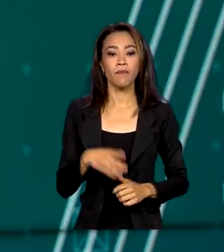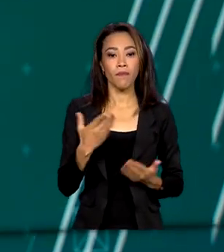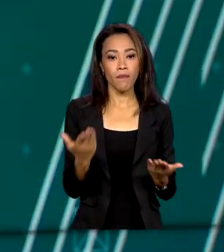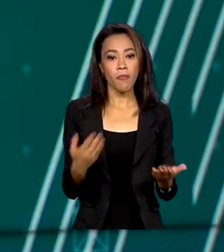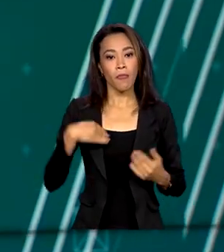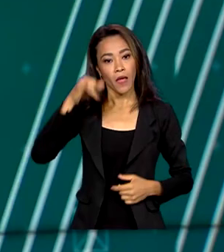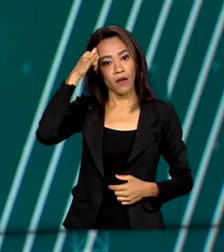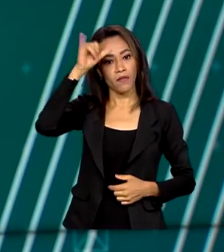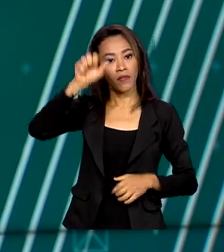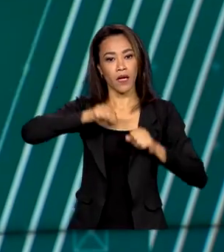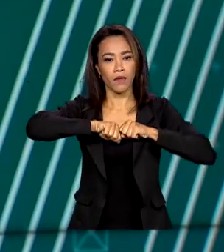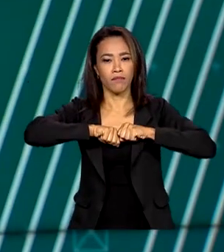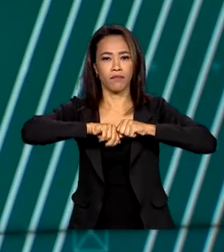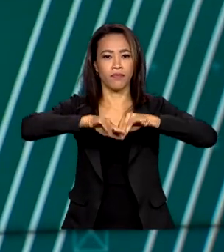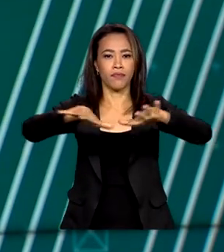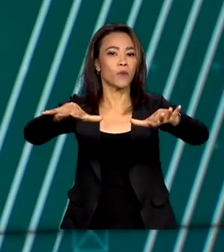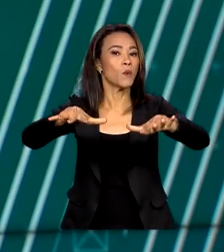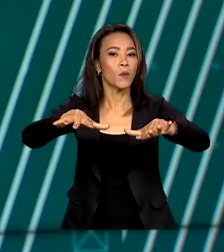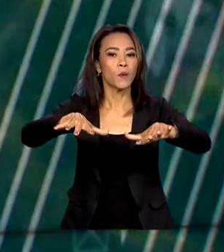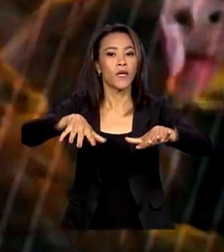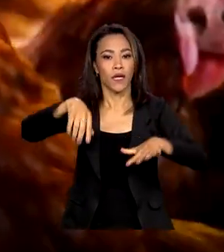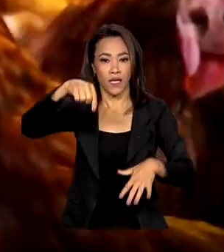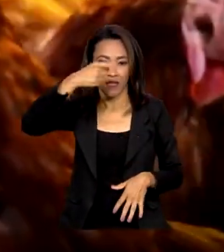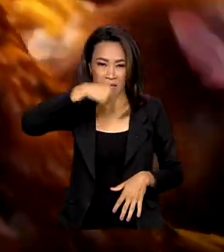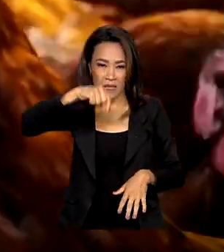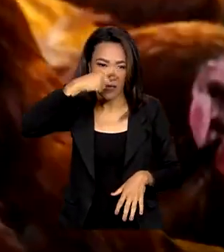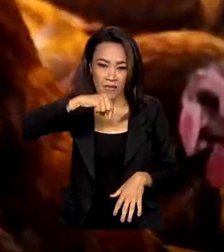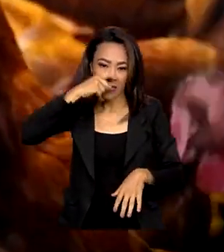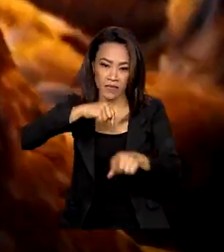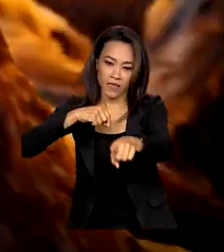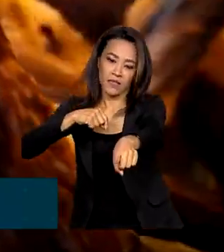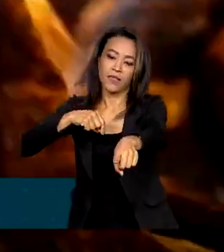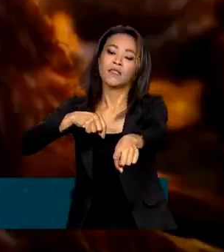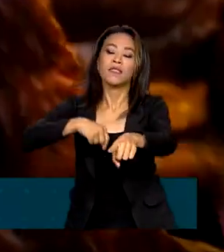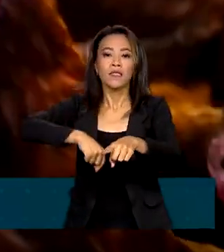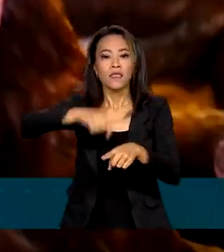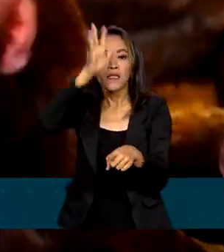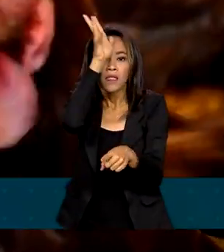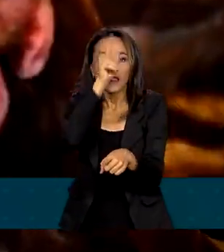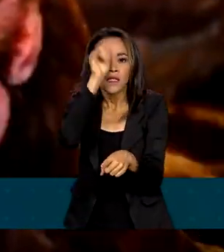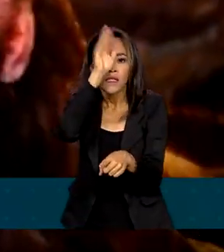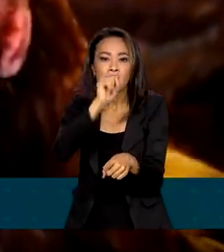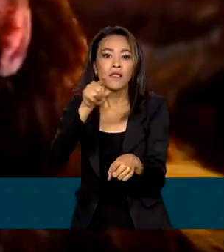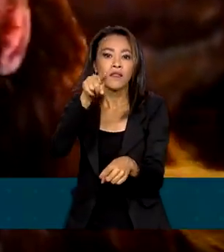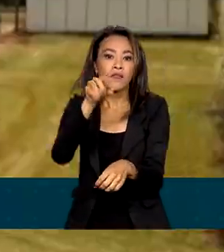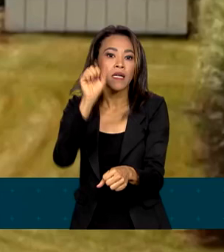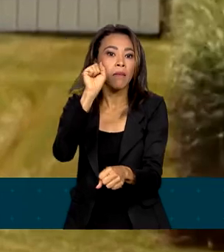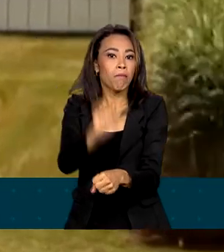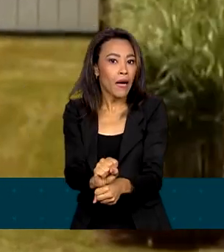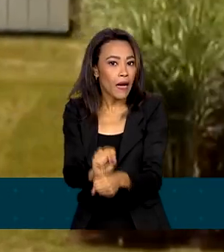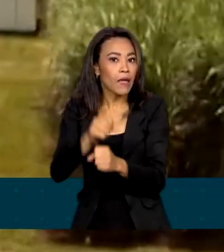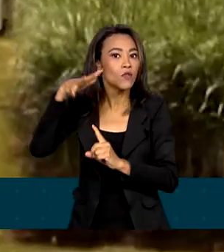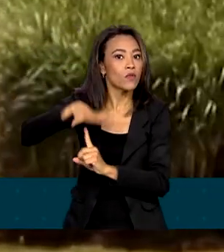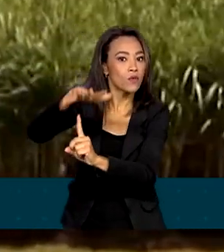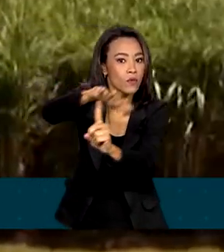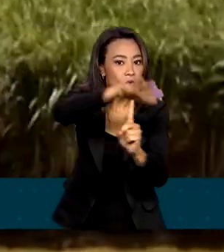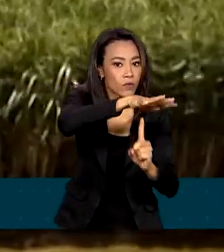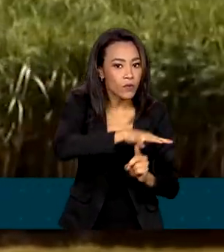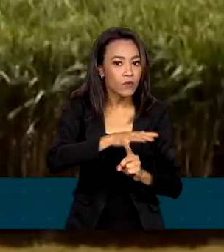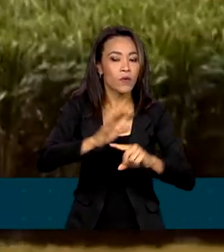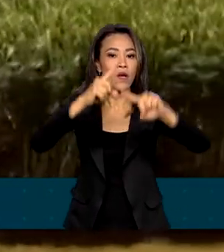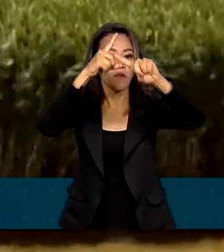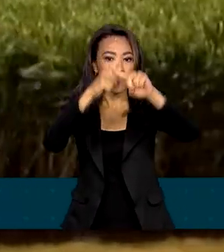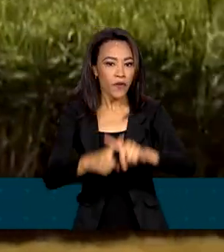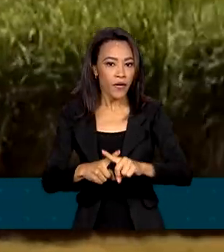a disseminação da influenza aviária, fica suspensa em todo o país a realização de exposições, torneios, feiras